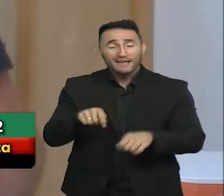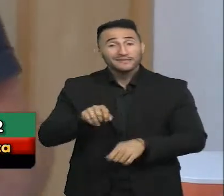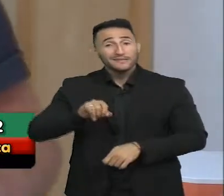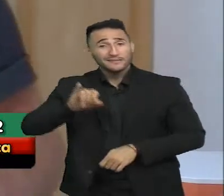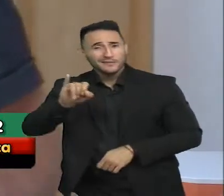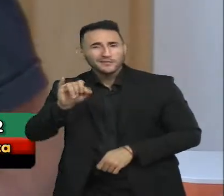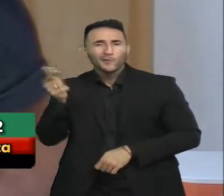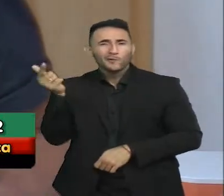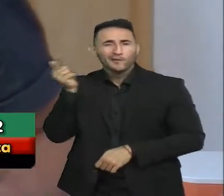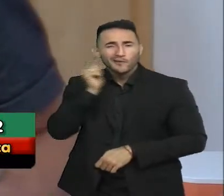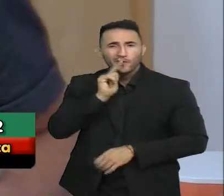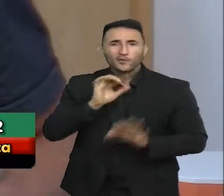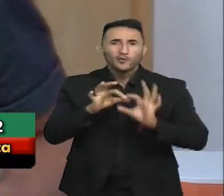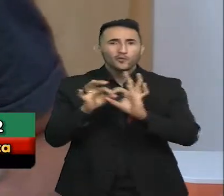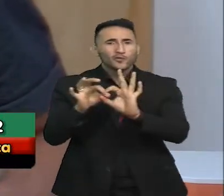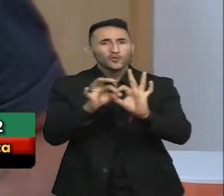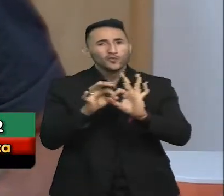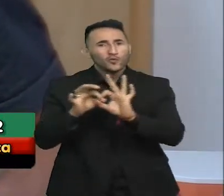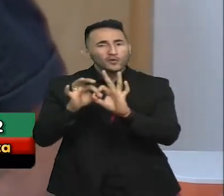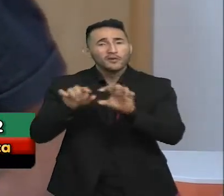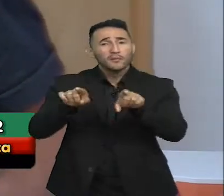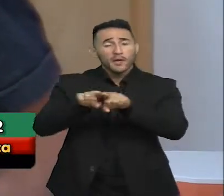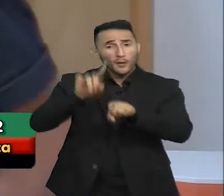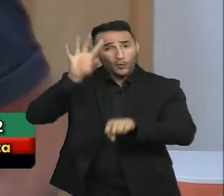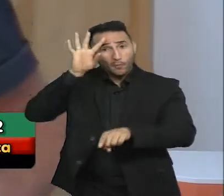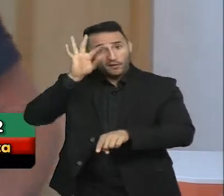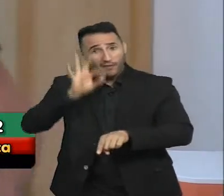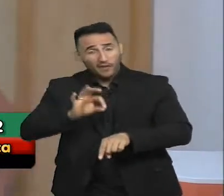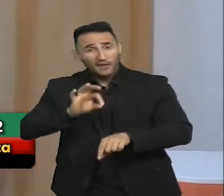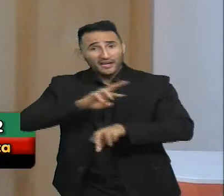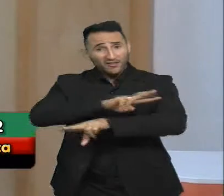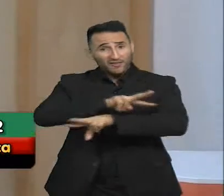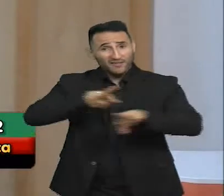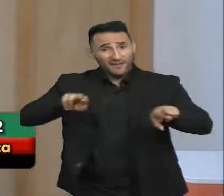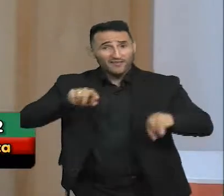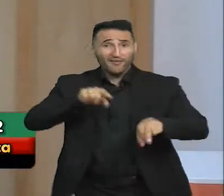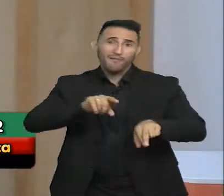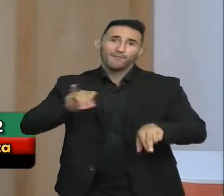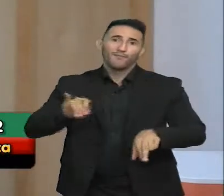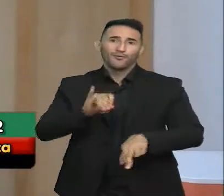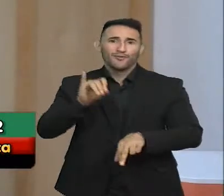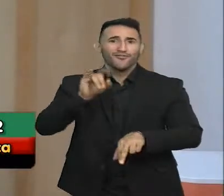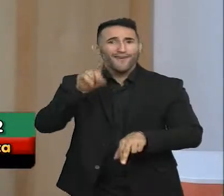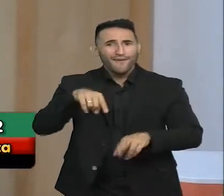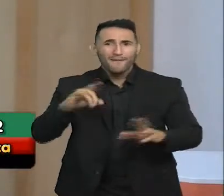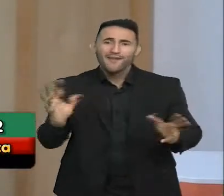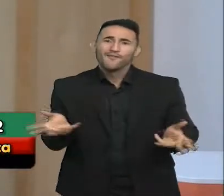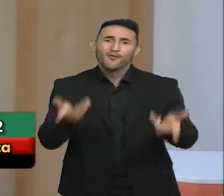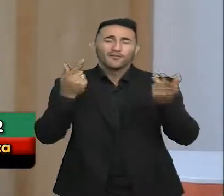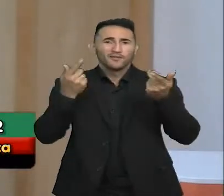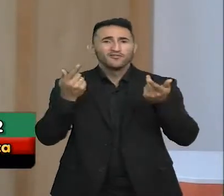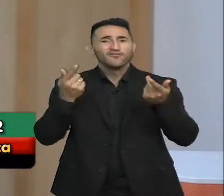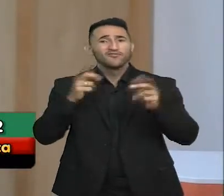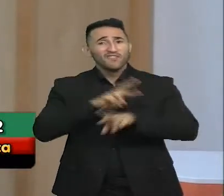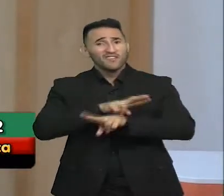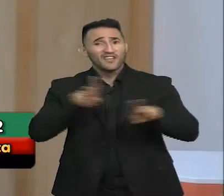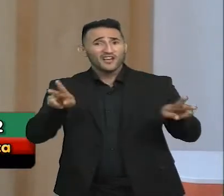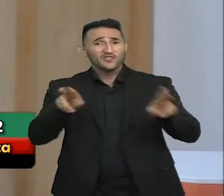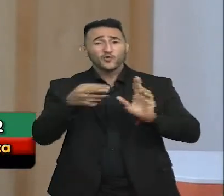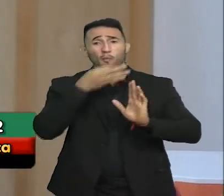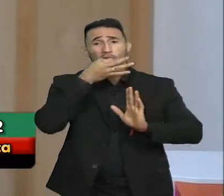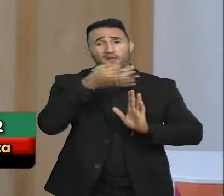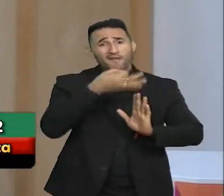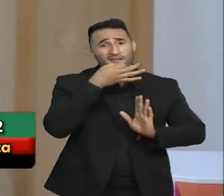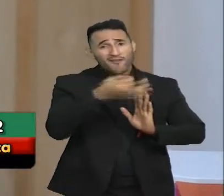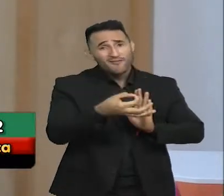nós construirmos juntos e tivermos a compreensão que a diversidade é maravilhosa. a diversidade de opinião,